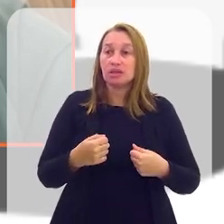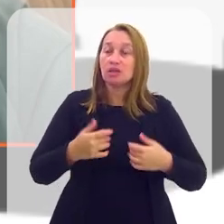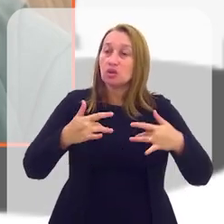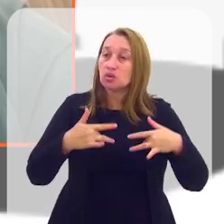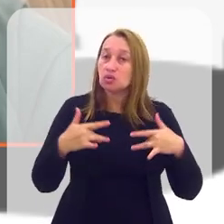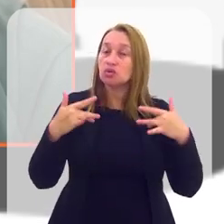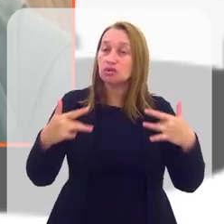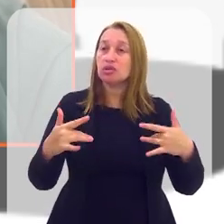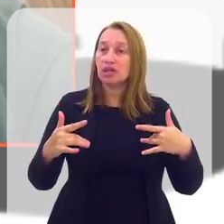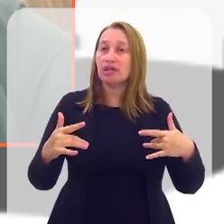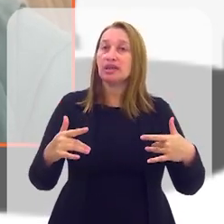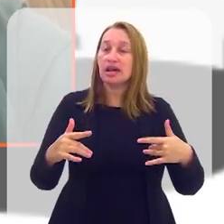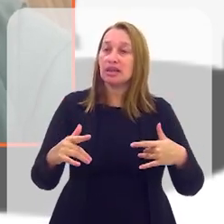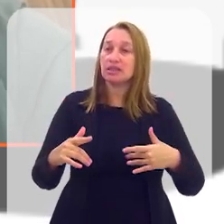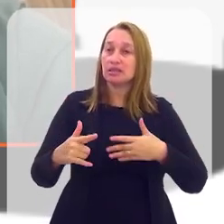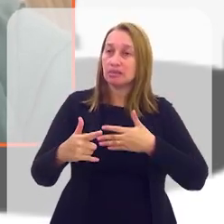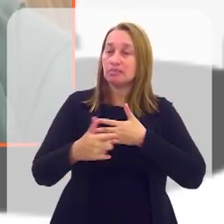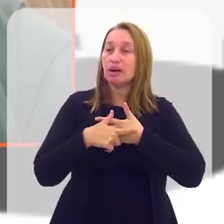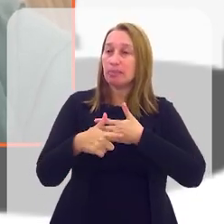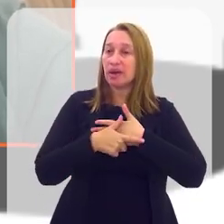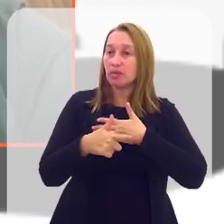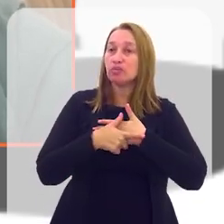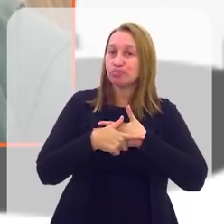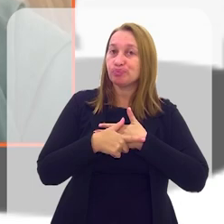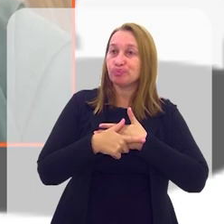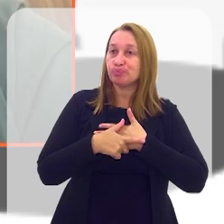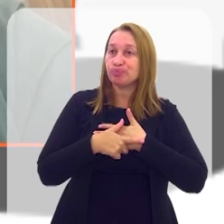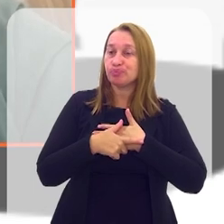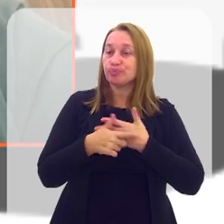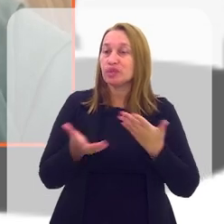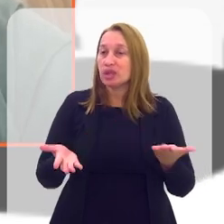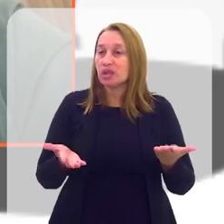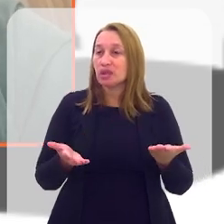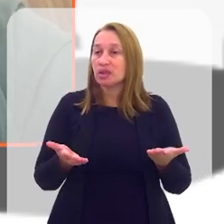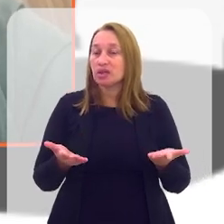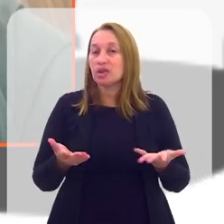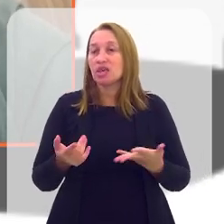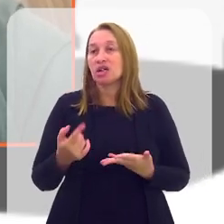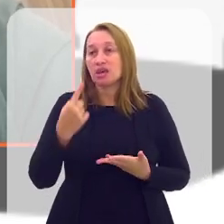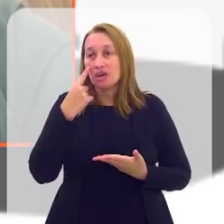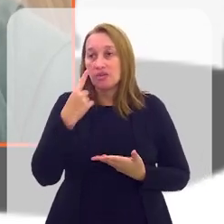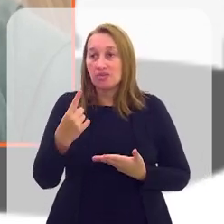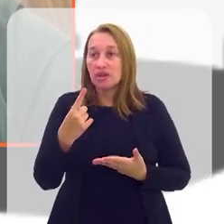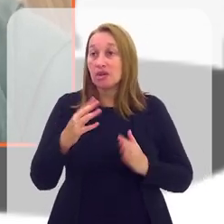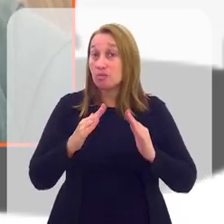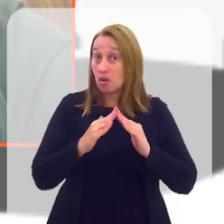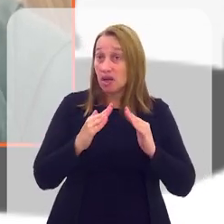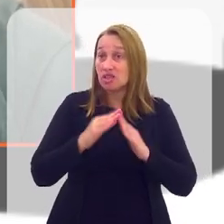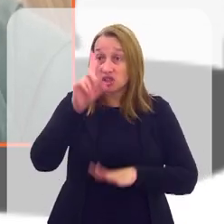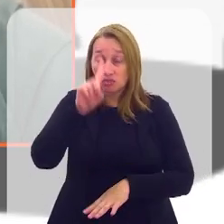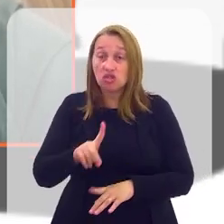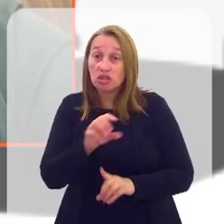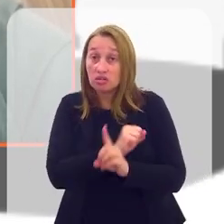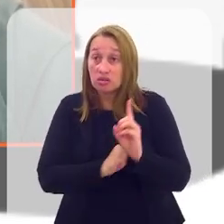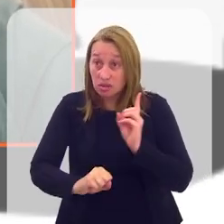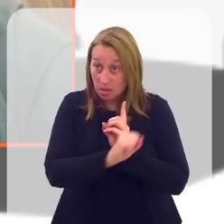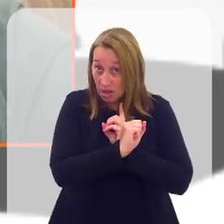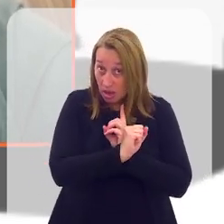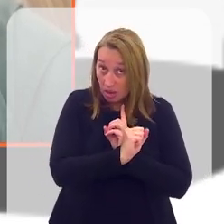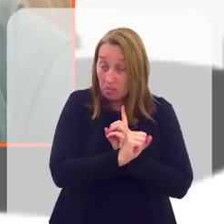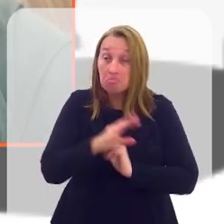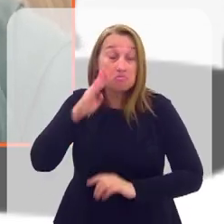de solidariedade, até, né, tendo em vista que a habitação é um